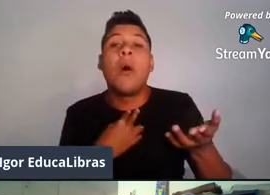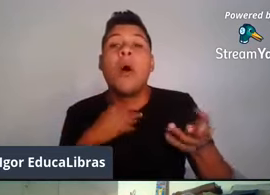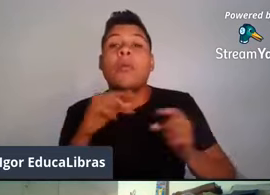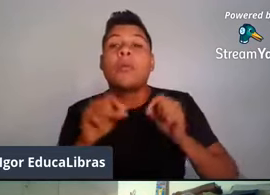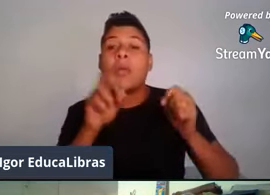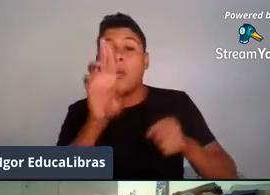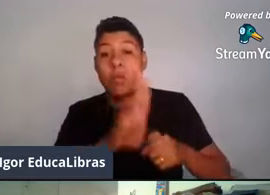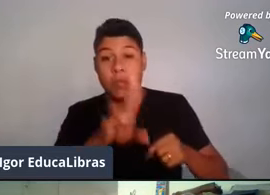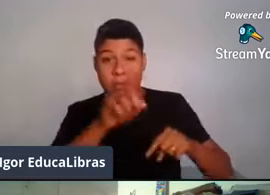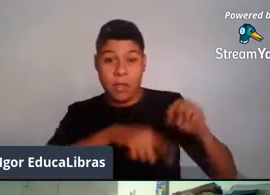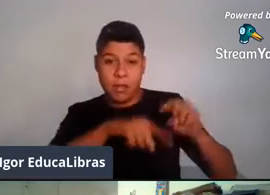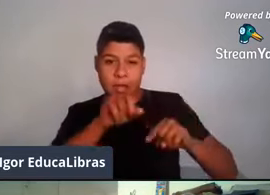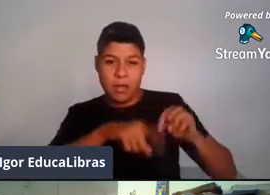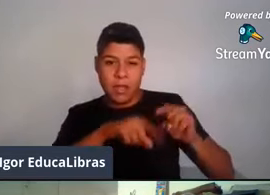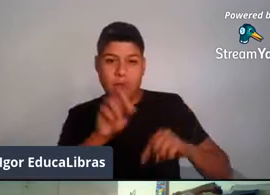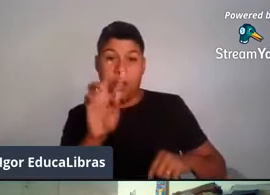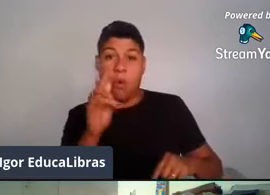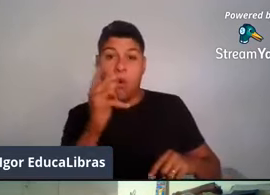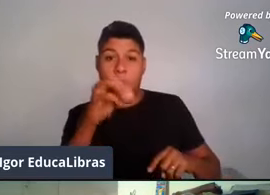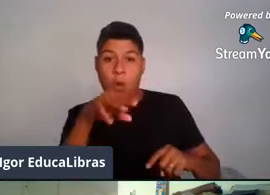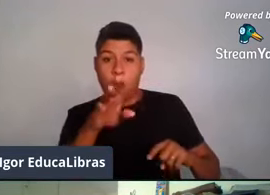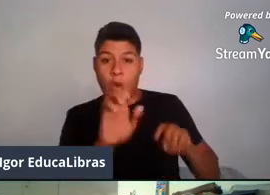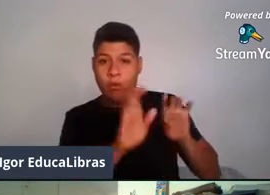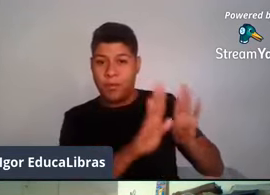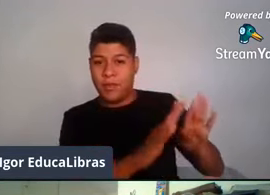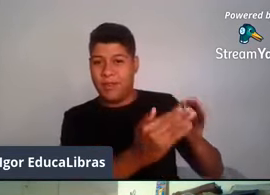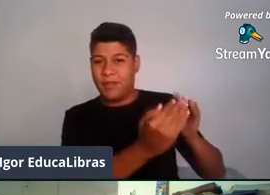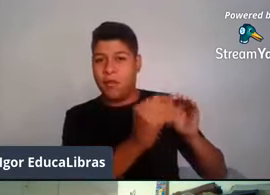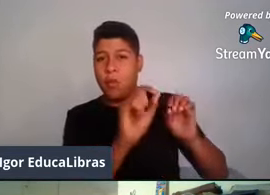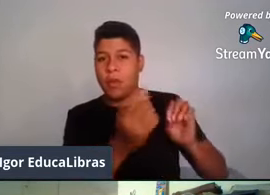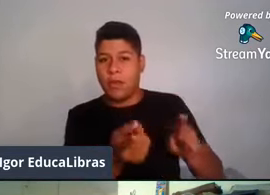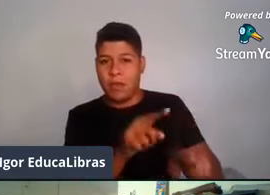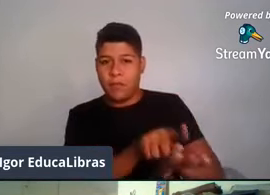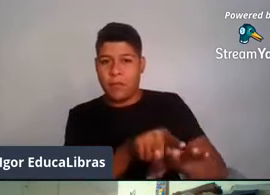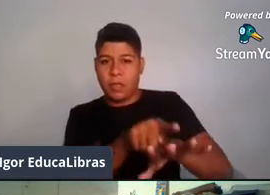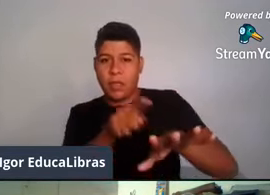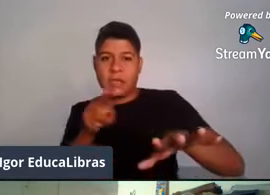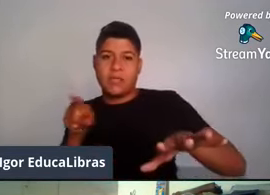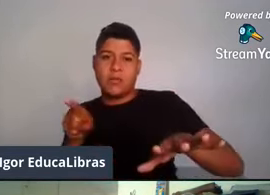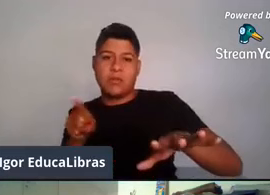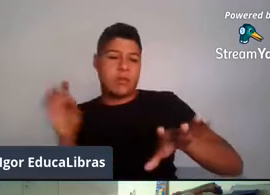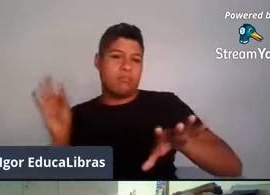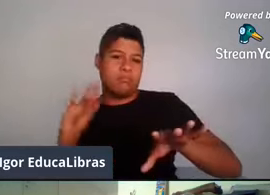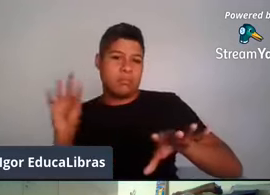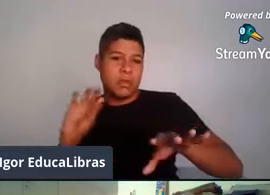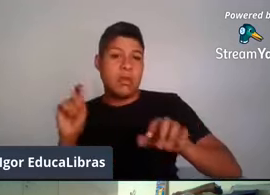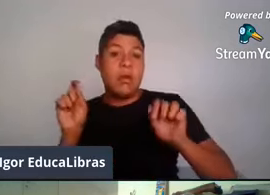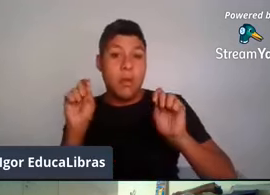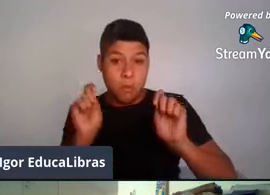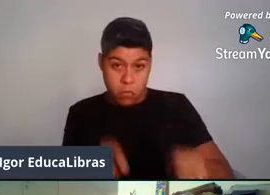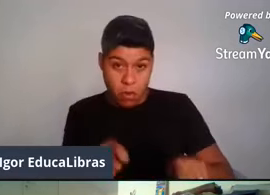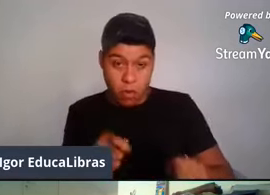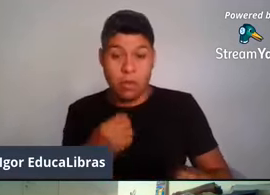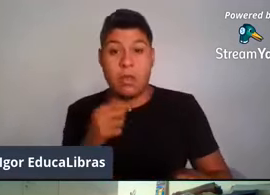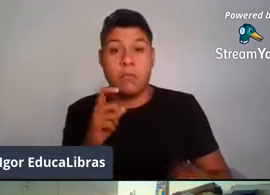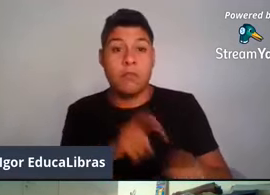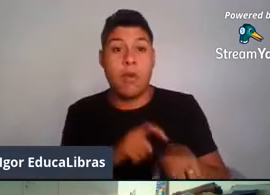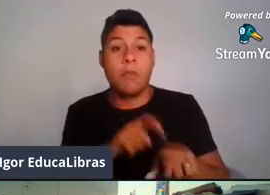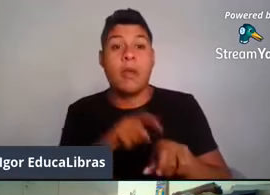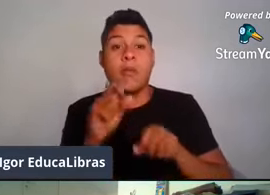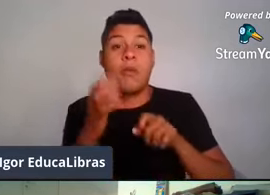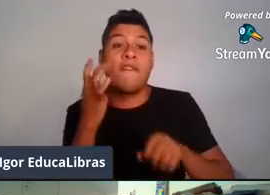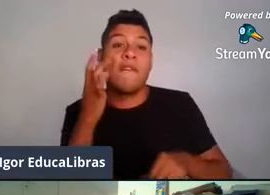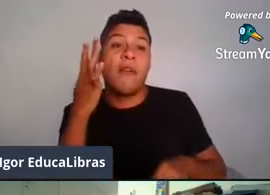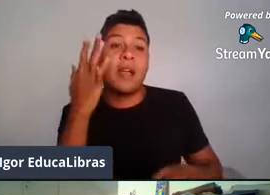ferramenta de home office como um processo de exclusão, mas ela pode, em alguns momentos, ser um